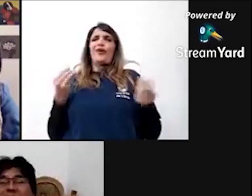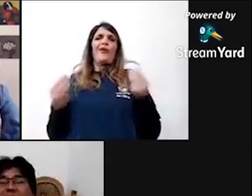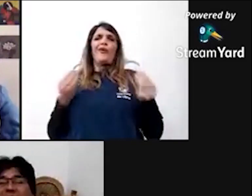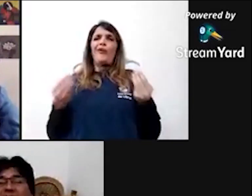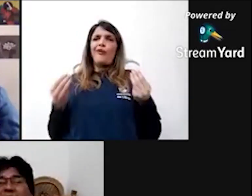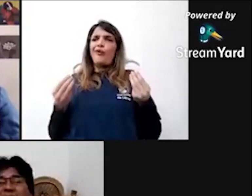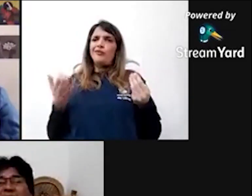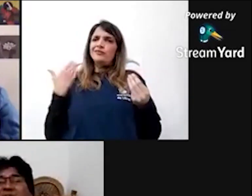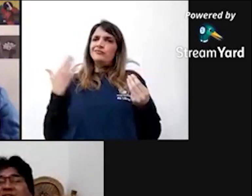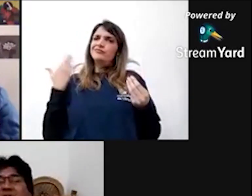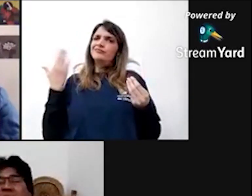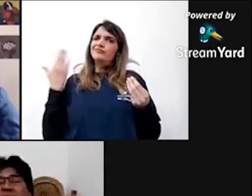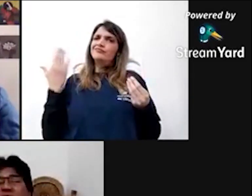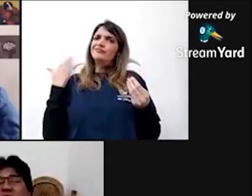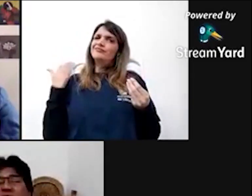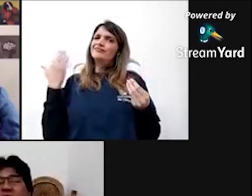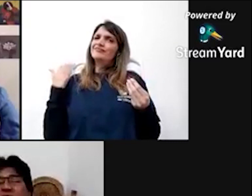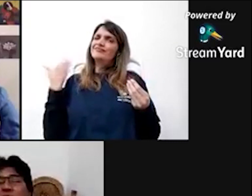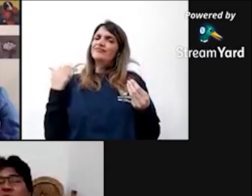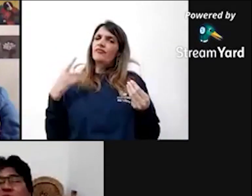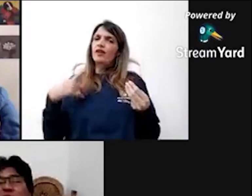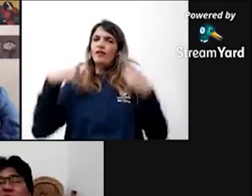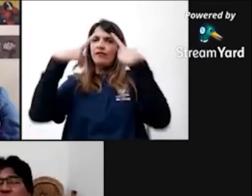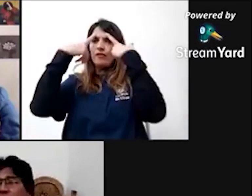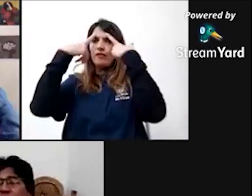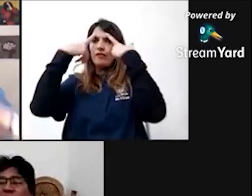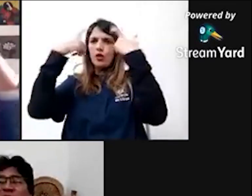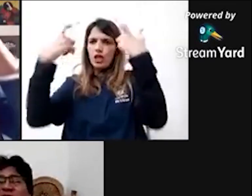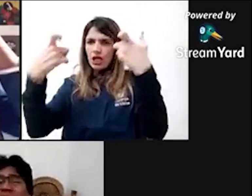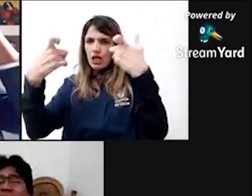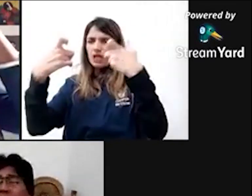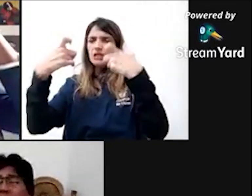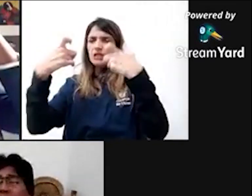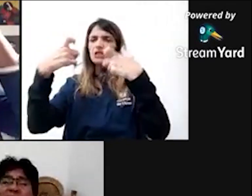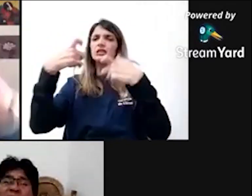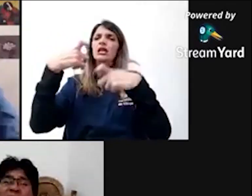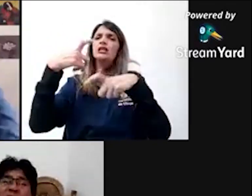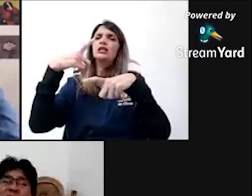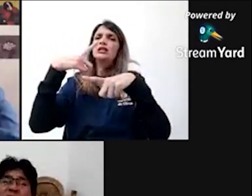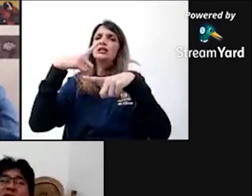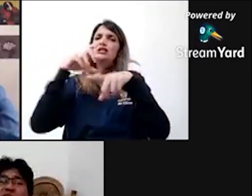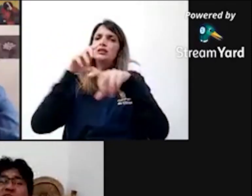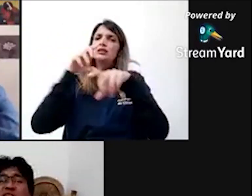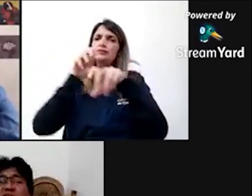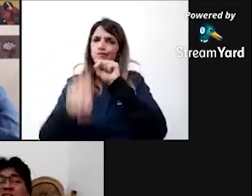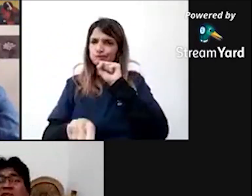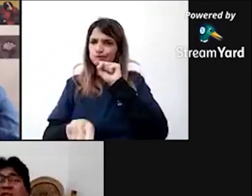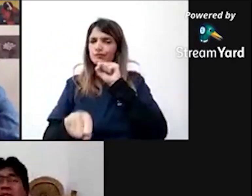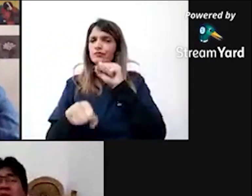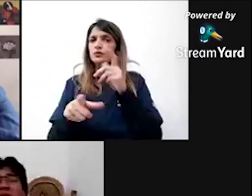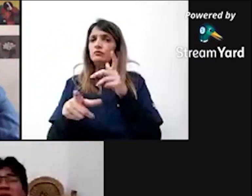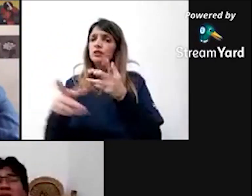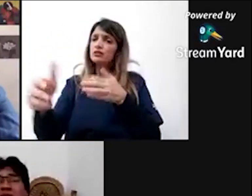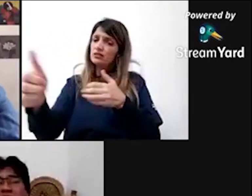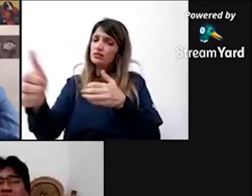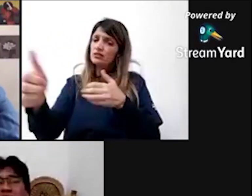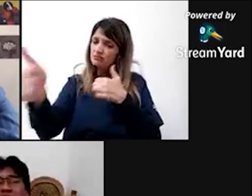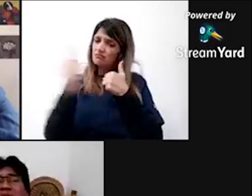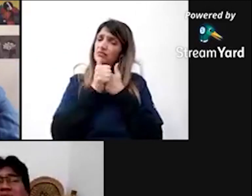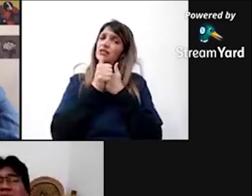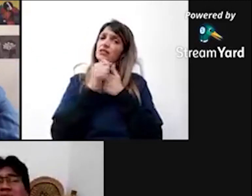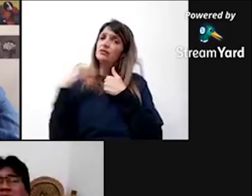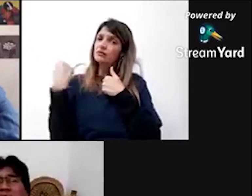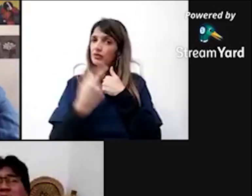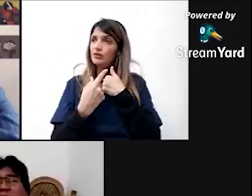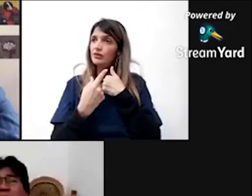formada a partir da violência, do estupro, de toda essa violência aí, mas que se achegue a gente. E a gente